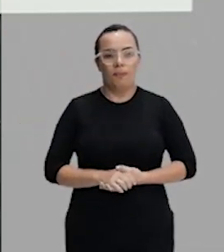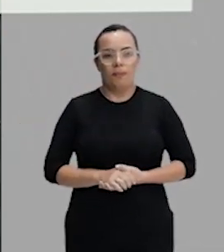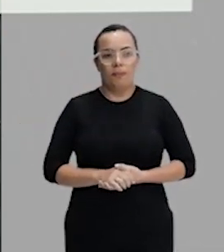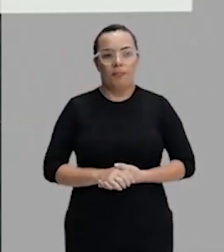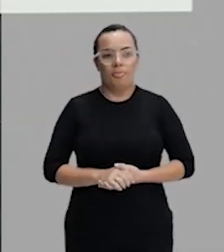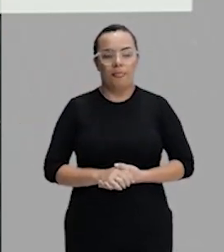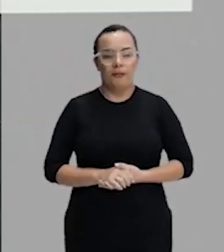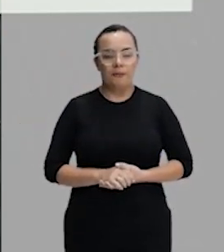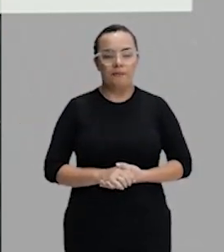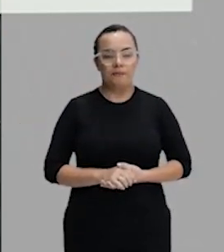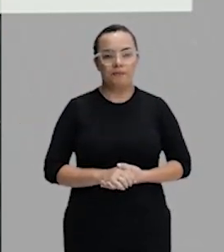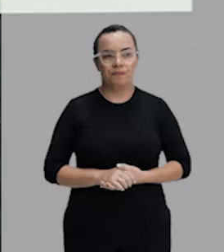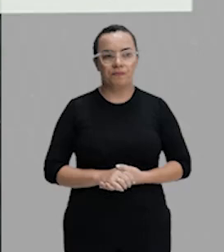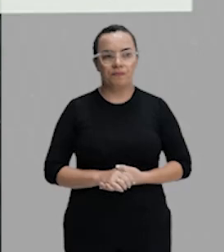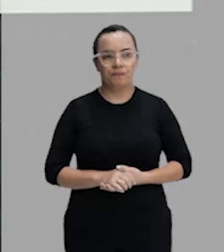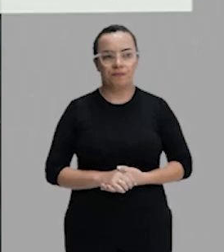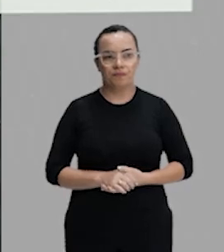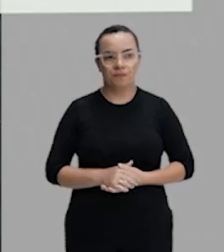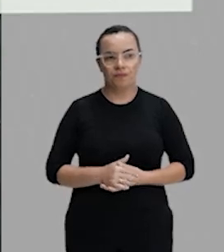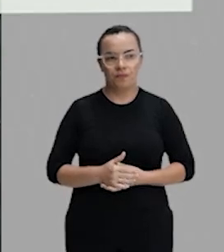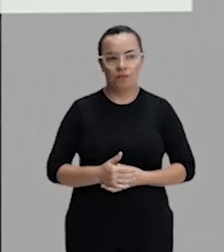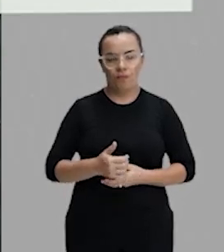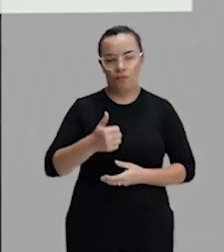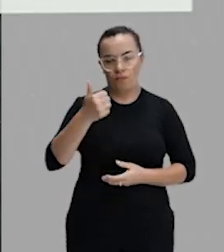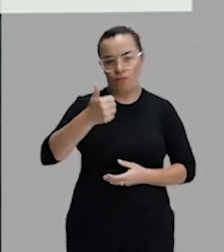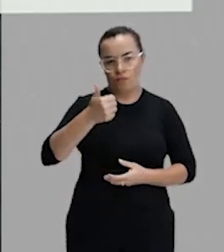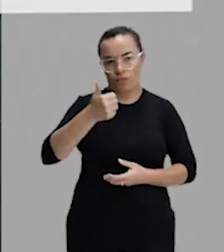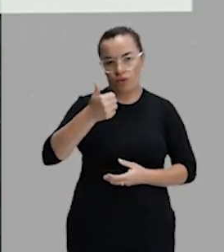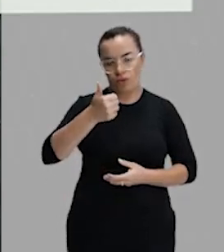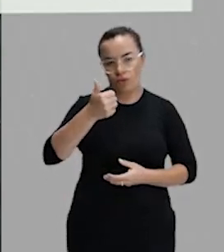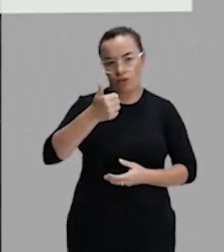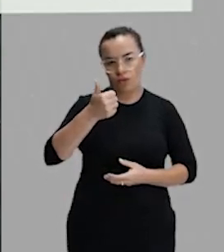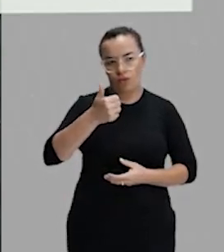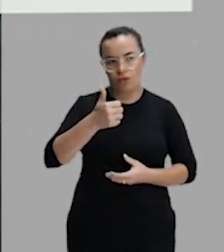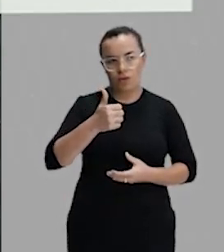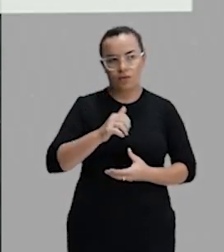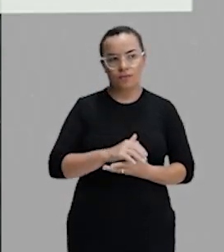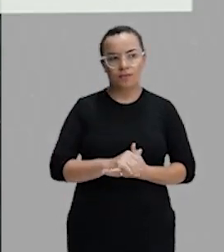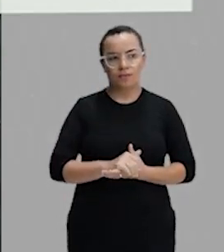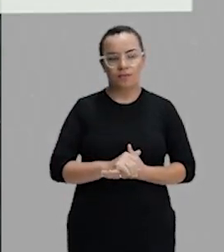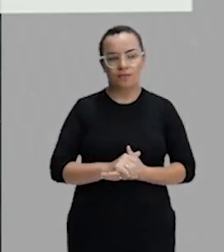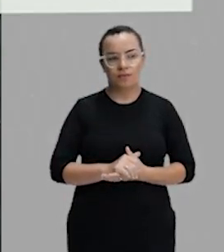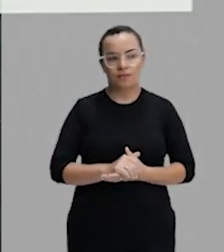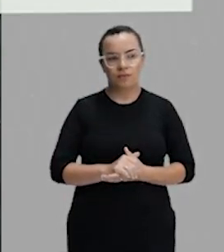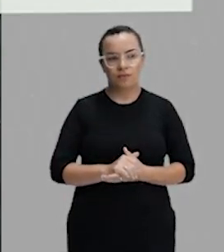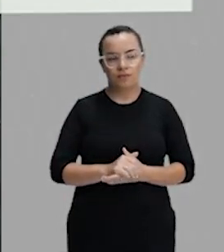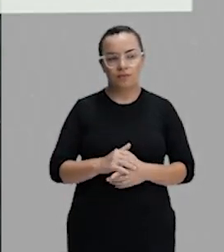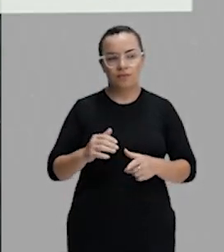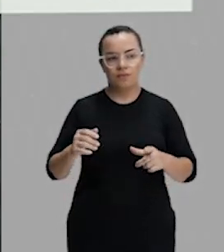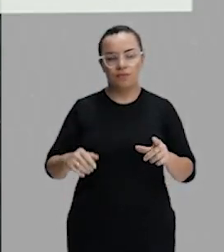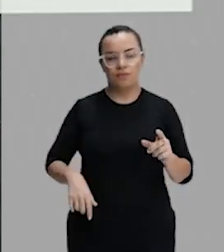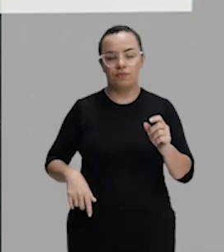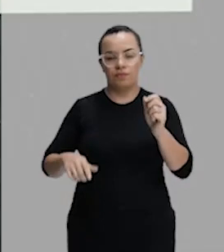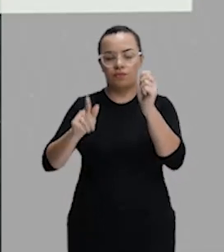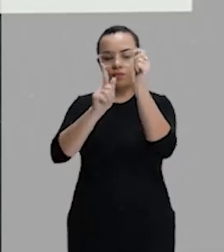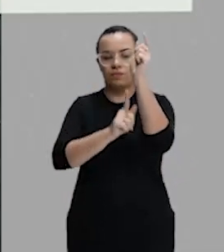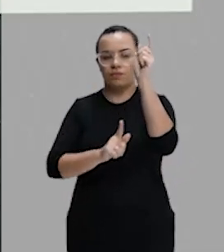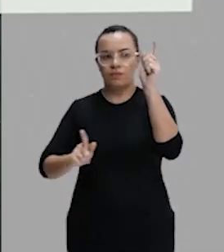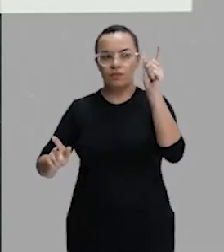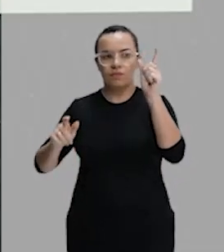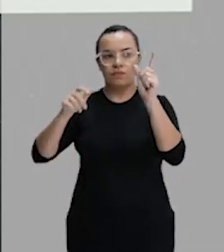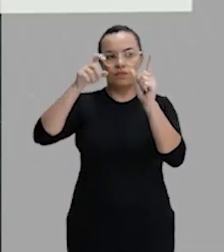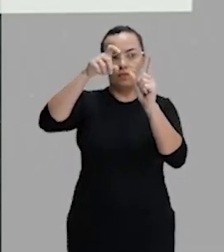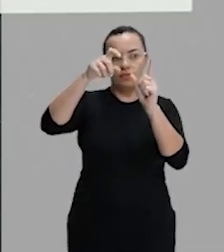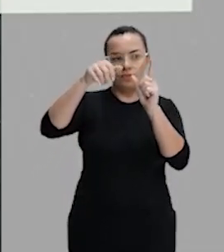Essa primeira situação, você tem esse eixo imaginário aqui sobre o eixo X. Tá?